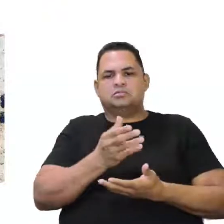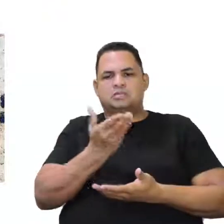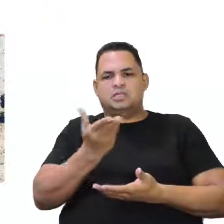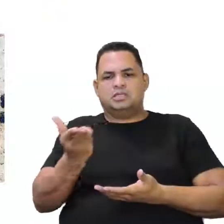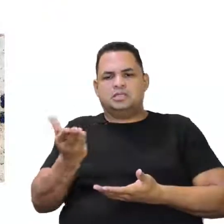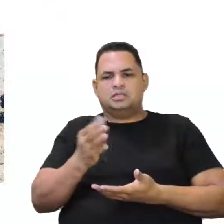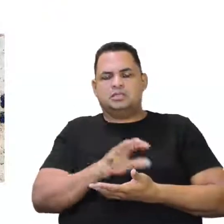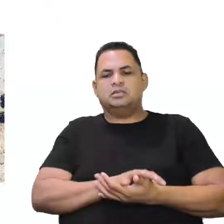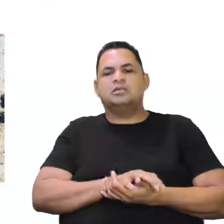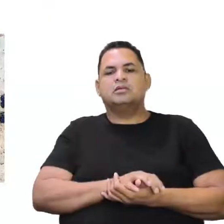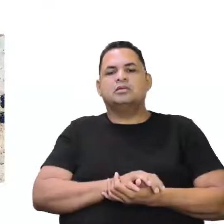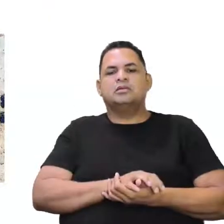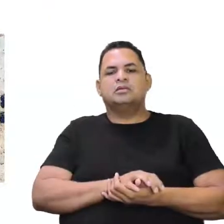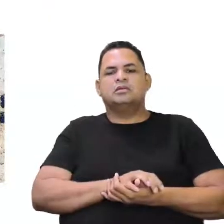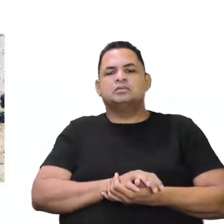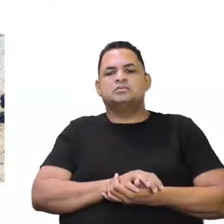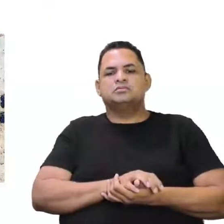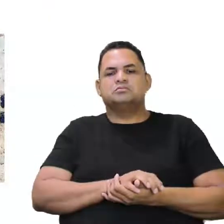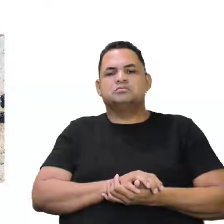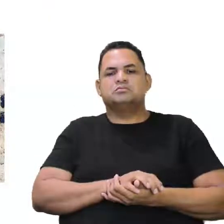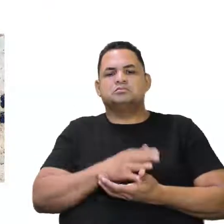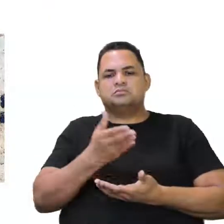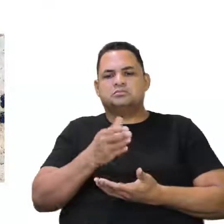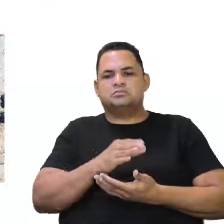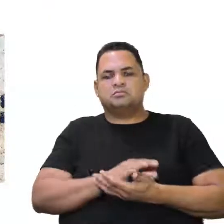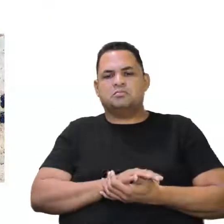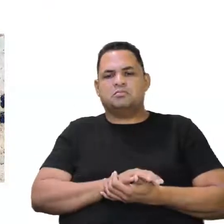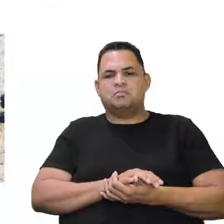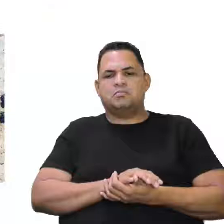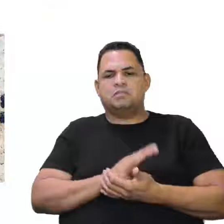todo sujinho, né? Está todo